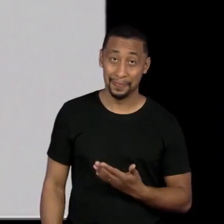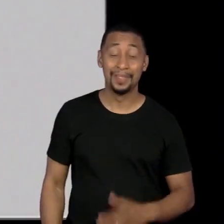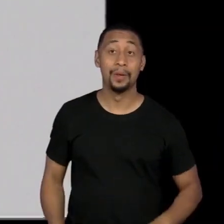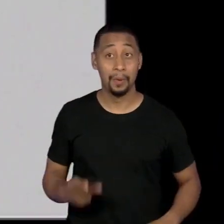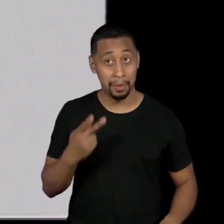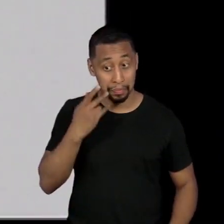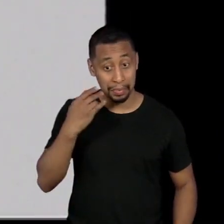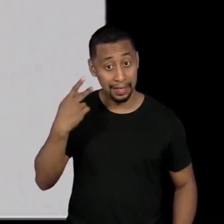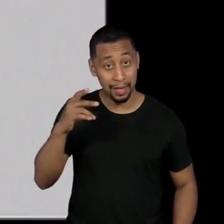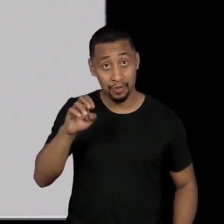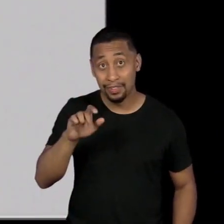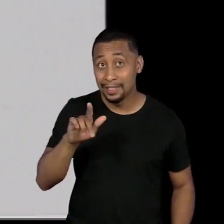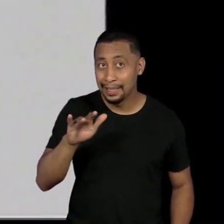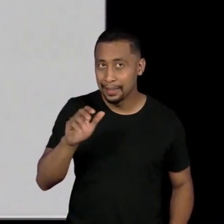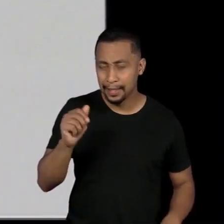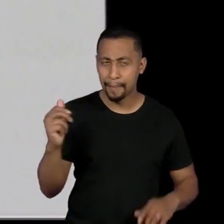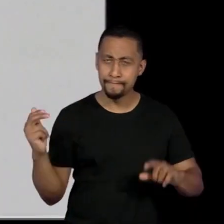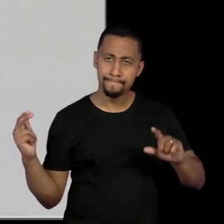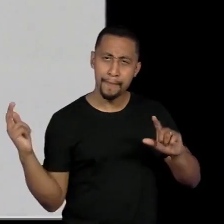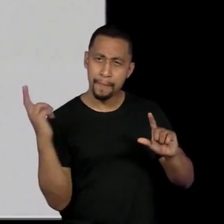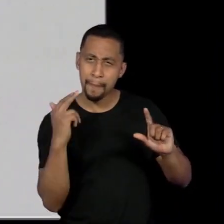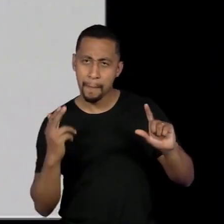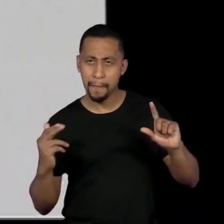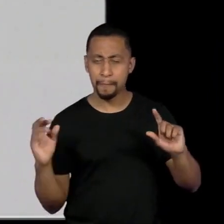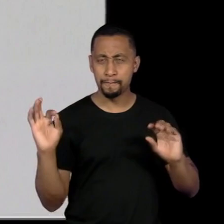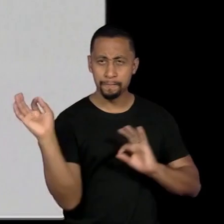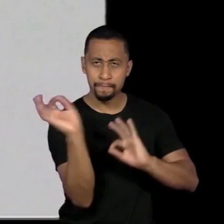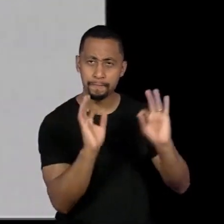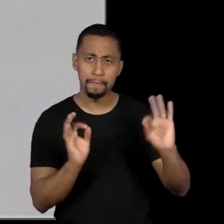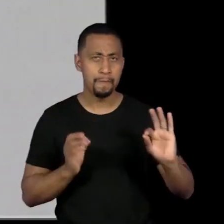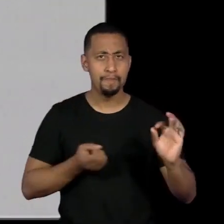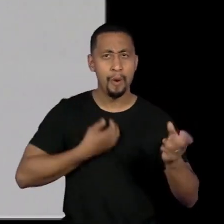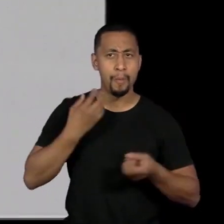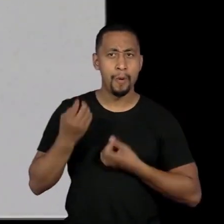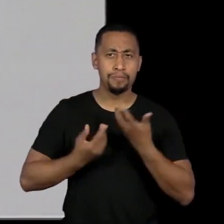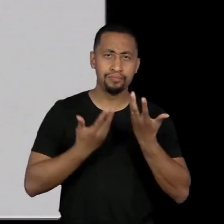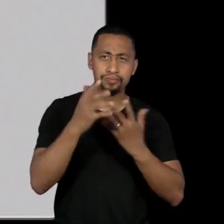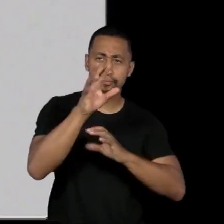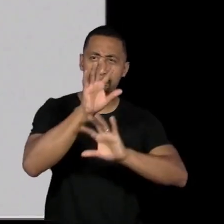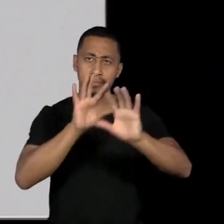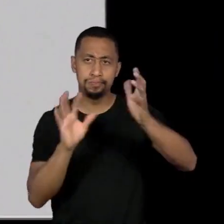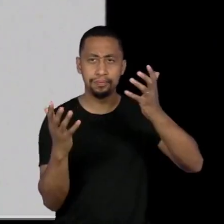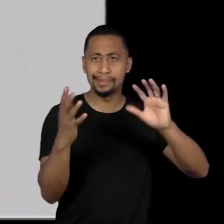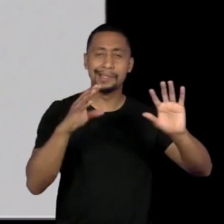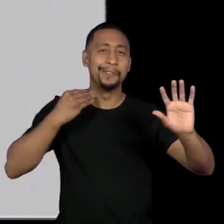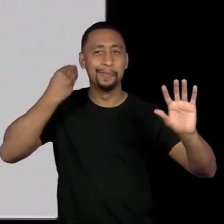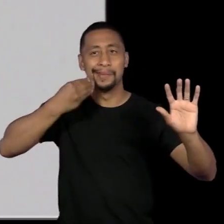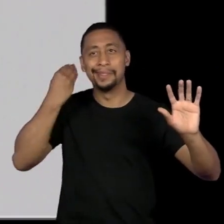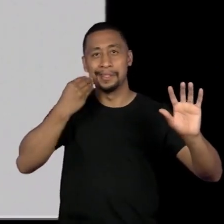Um artista multifacetado, autor de uma vasta obra caracterizada pelo experimentalismo.